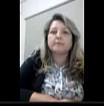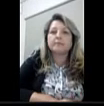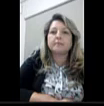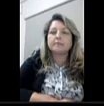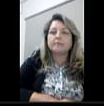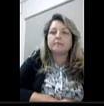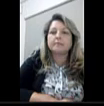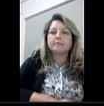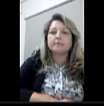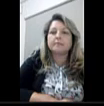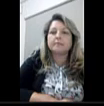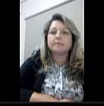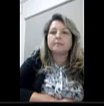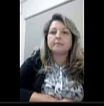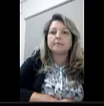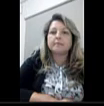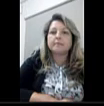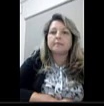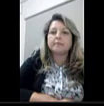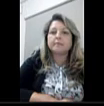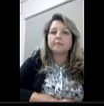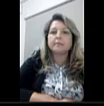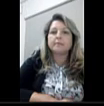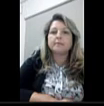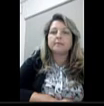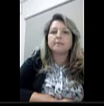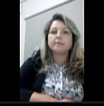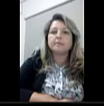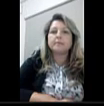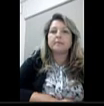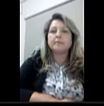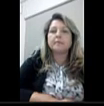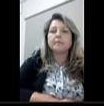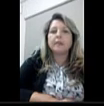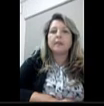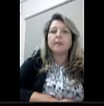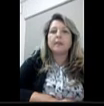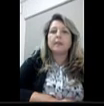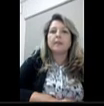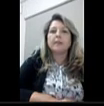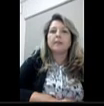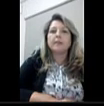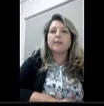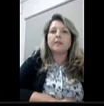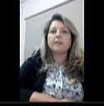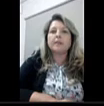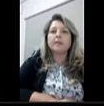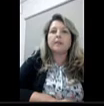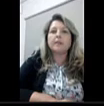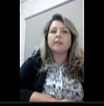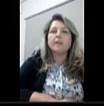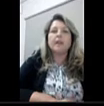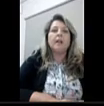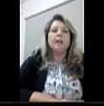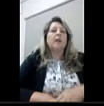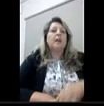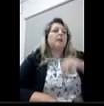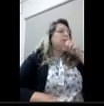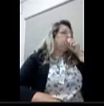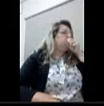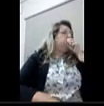consciência que essas crianças ainda não sabem ler e escrever, mas a gente pode trabalhar a gente escrevendo, por exemplo, na lousa e